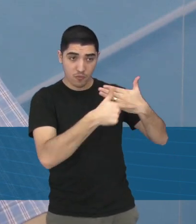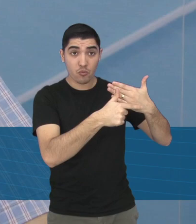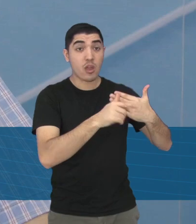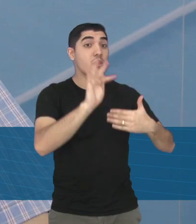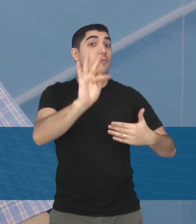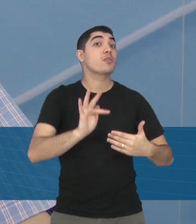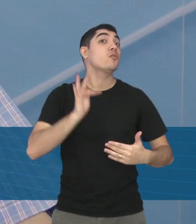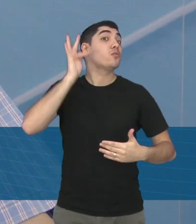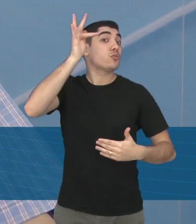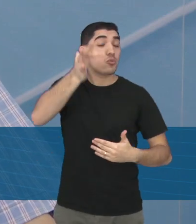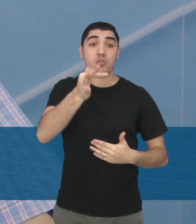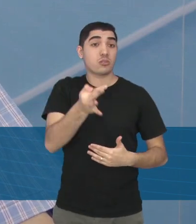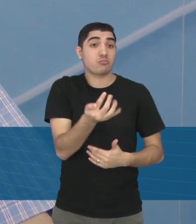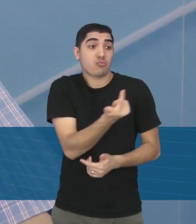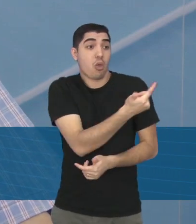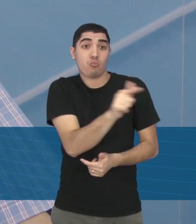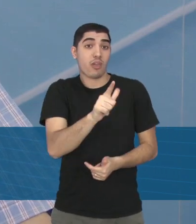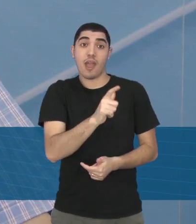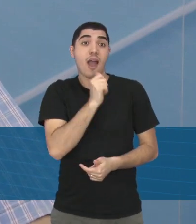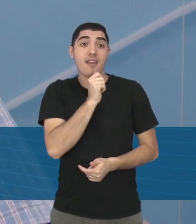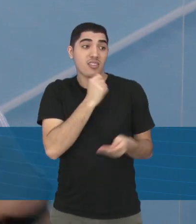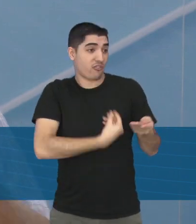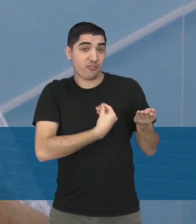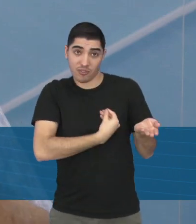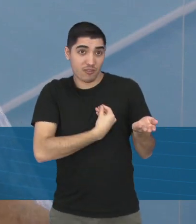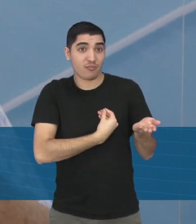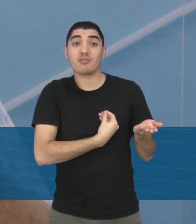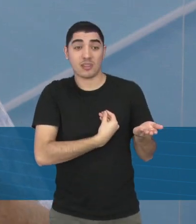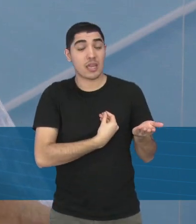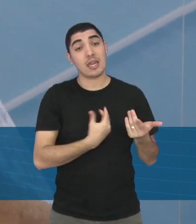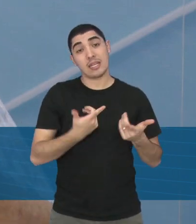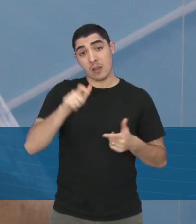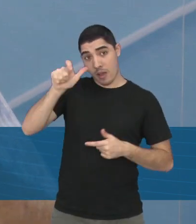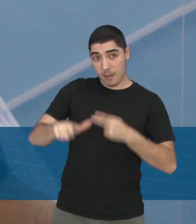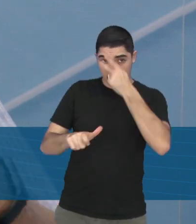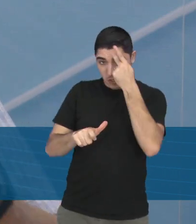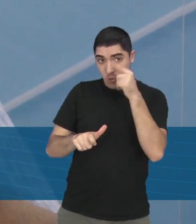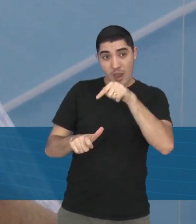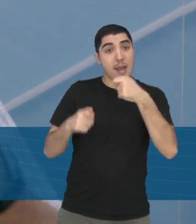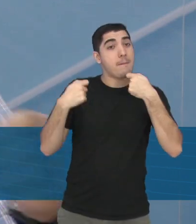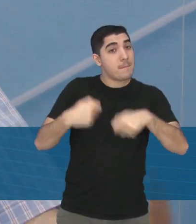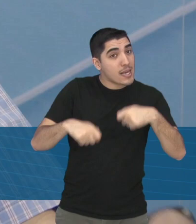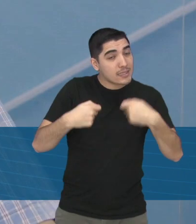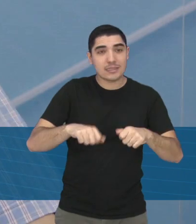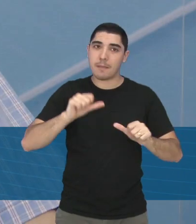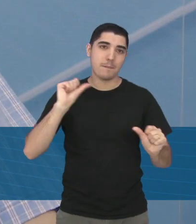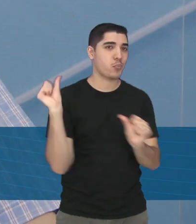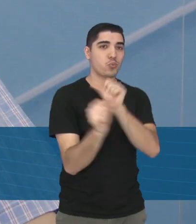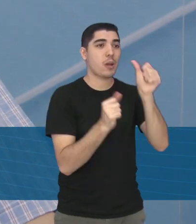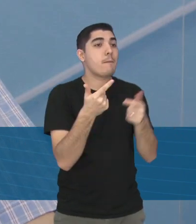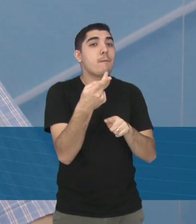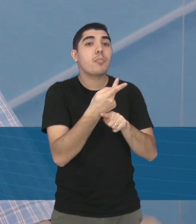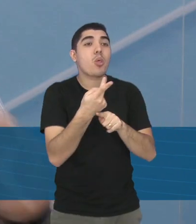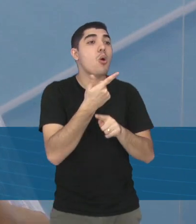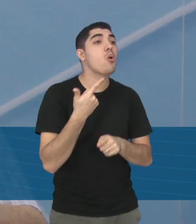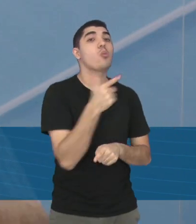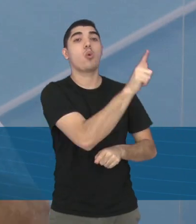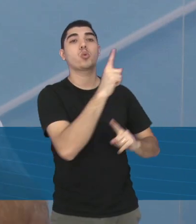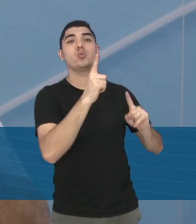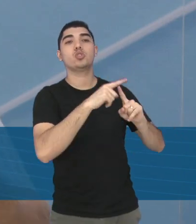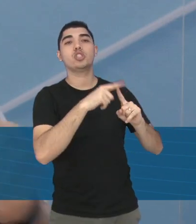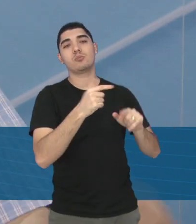que há alguns anos não existirão. Uhum. E aí ela vai ter que fazer por um processo de mudança. E o melhor processo de mudança que ela pode fazer é